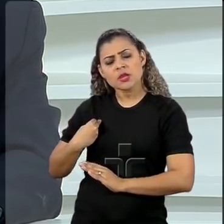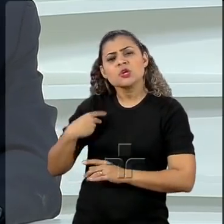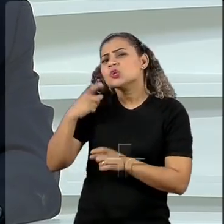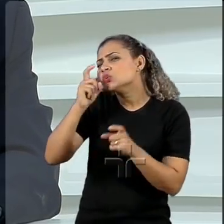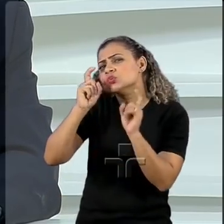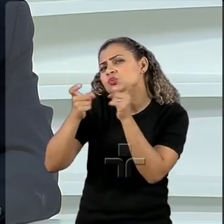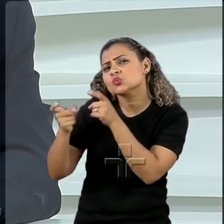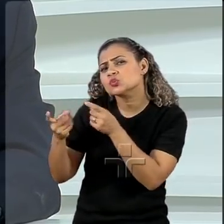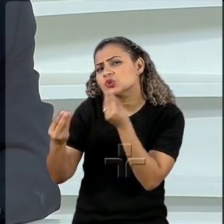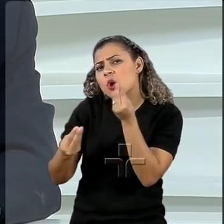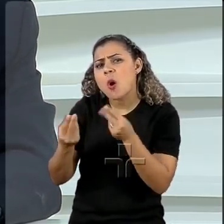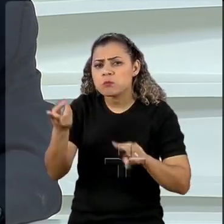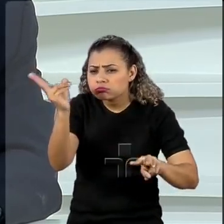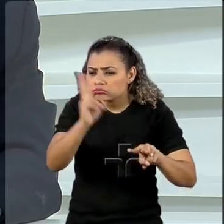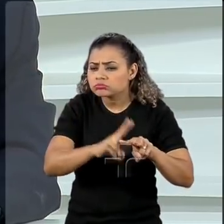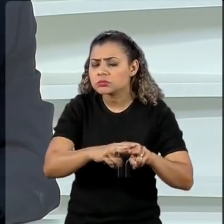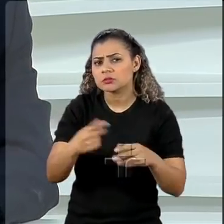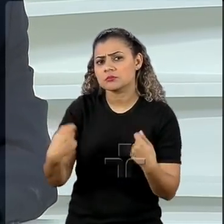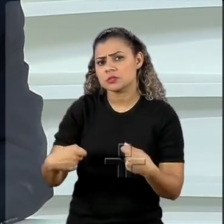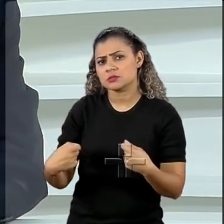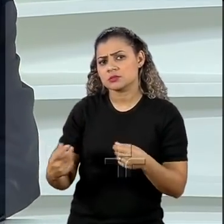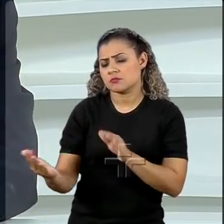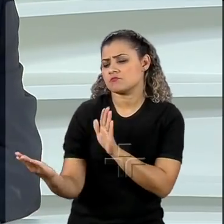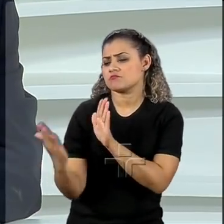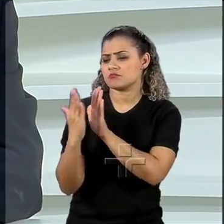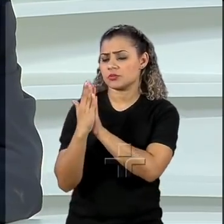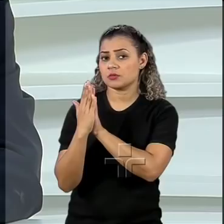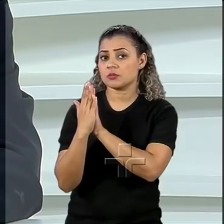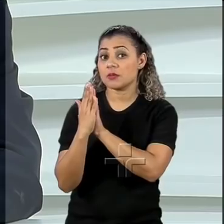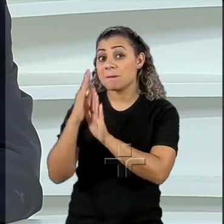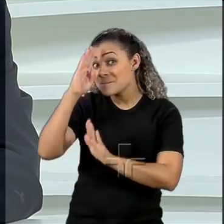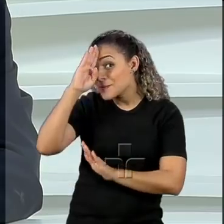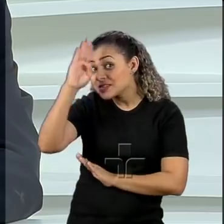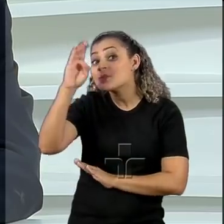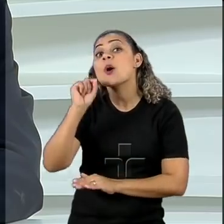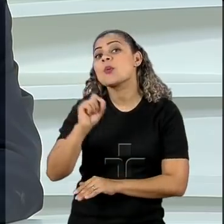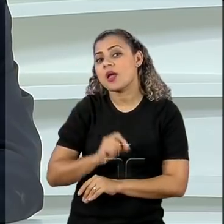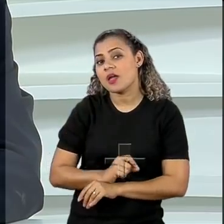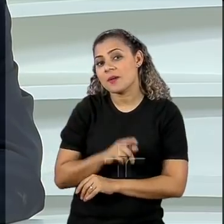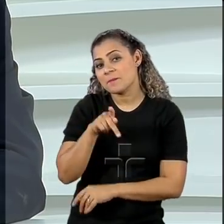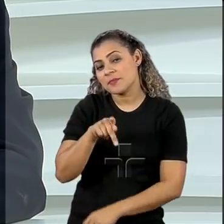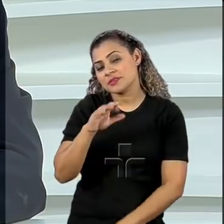questão penitenciária, e especificamente a questão do PCC.